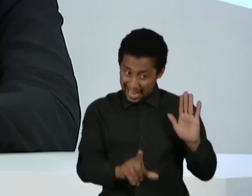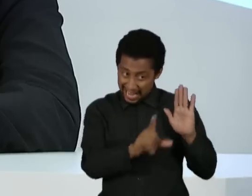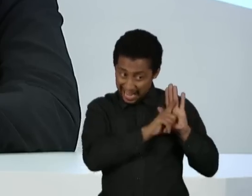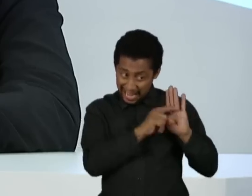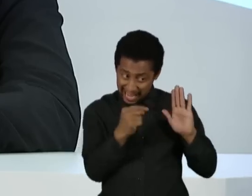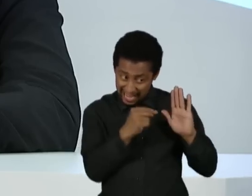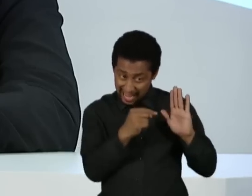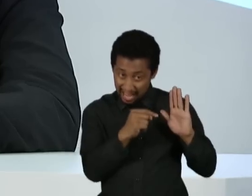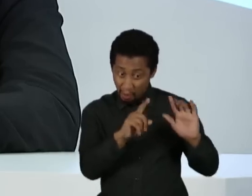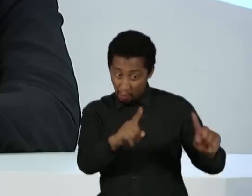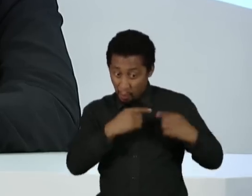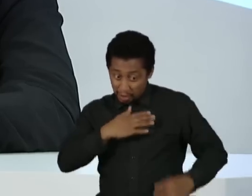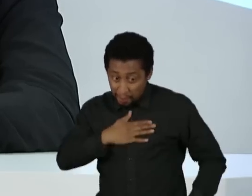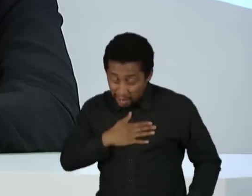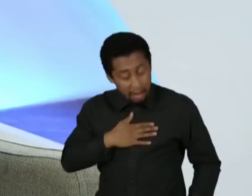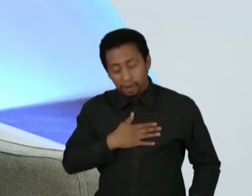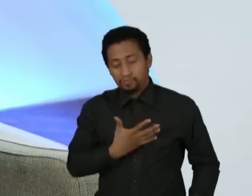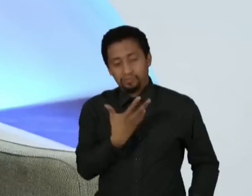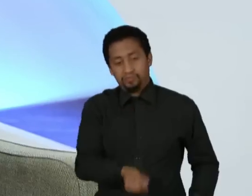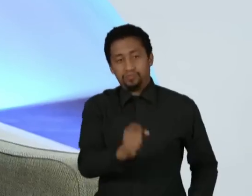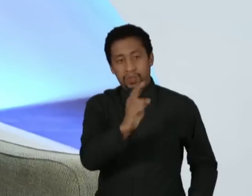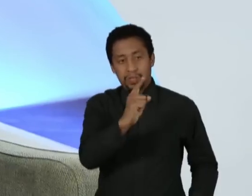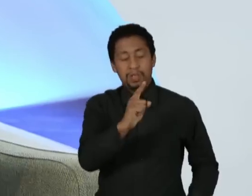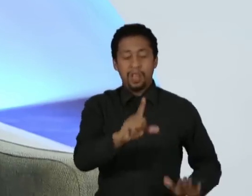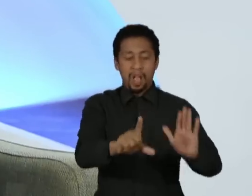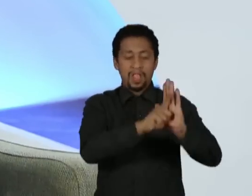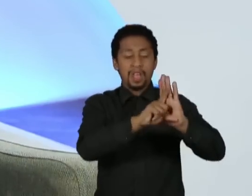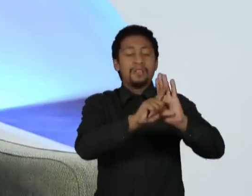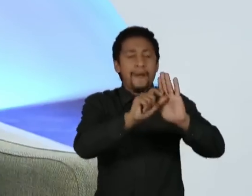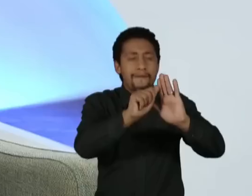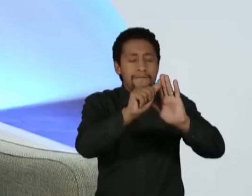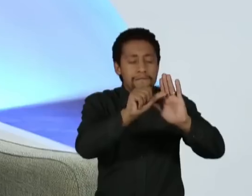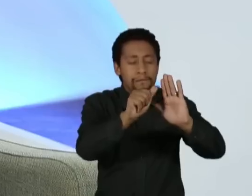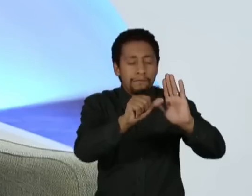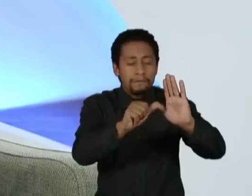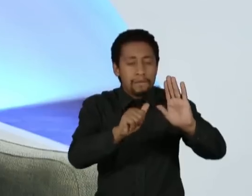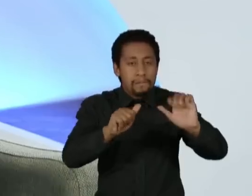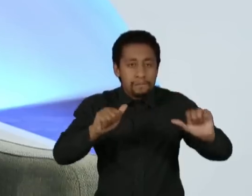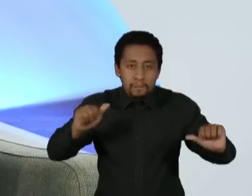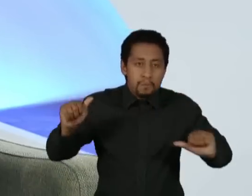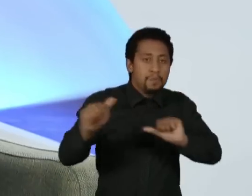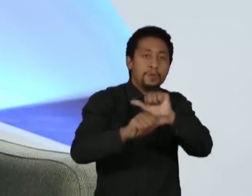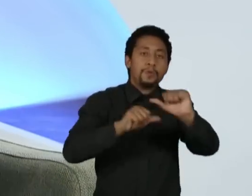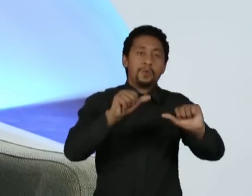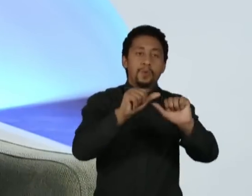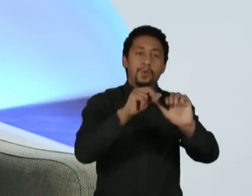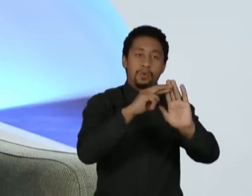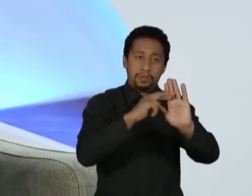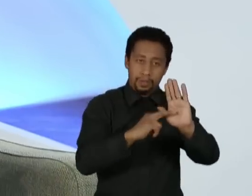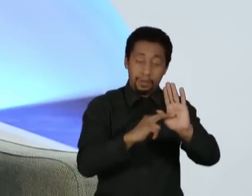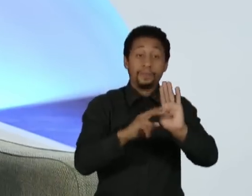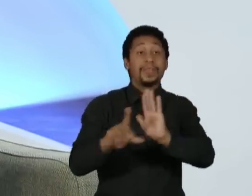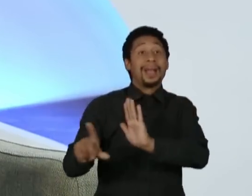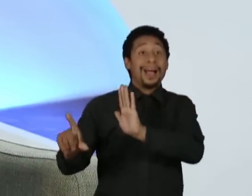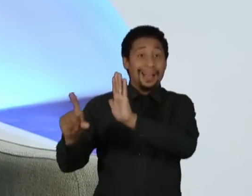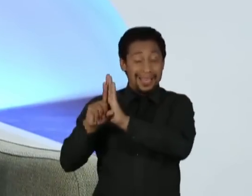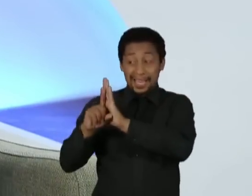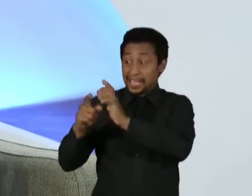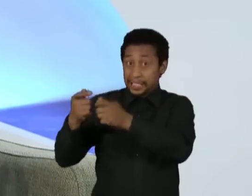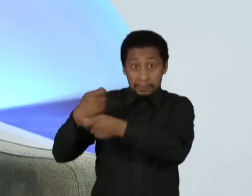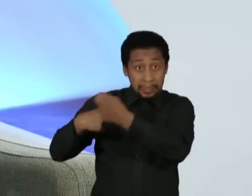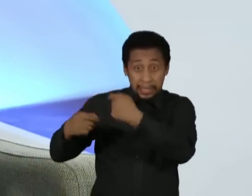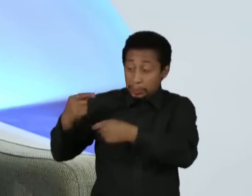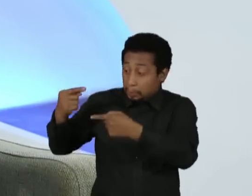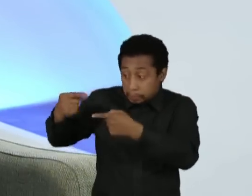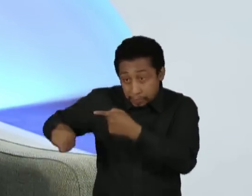punir. E eles reagiram. O que eles fizeram? Eles mudaram a lei. Eles mudaram a lei e mudaram as regras do jogo. Eles mudaram a lei de improbidade administrativa,